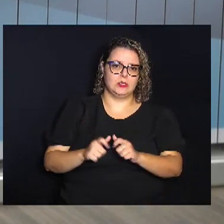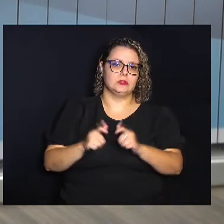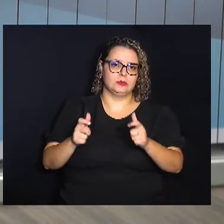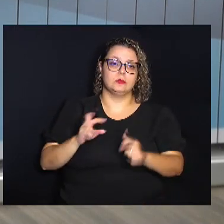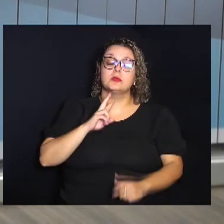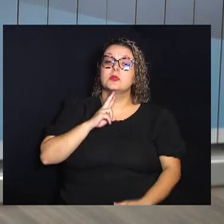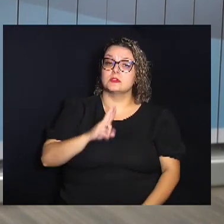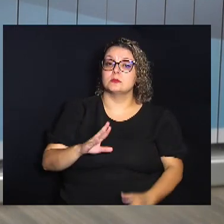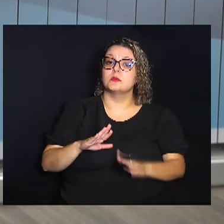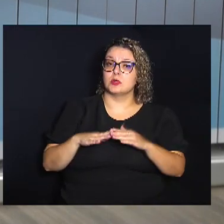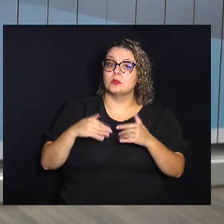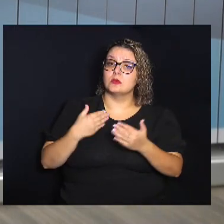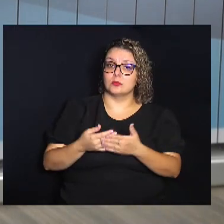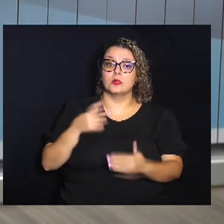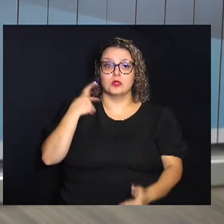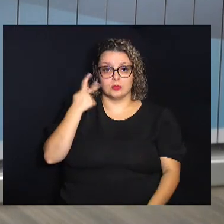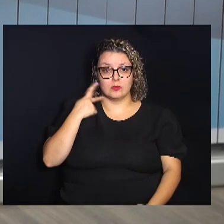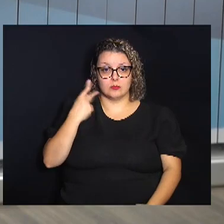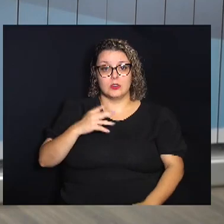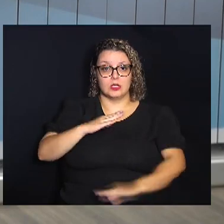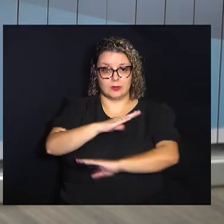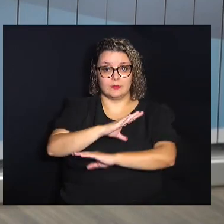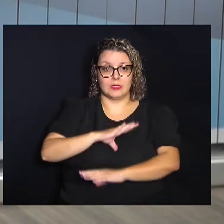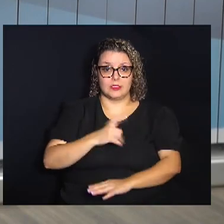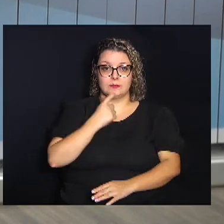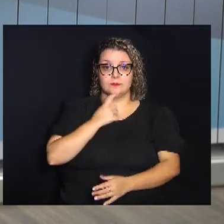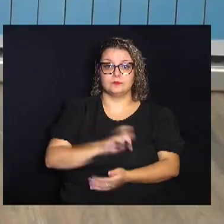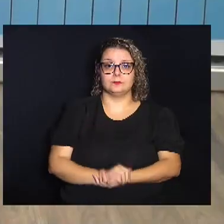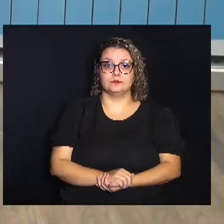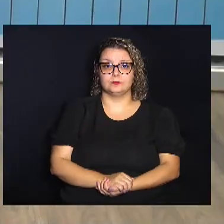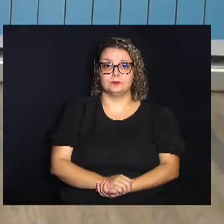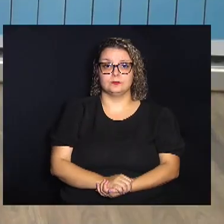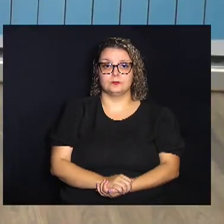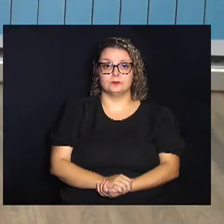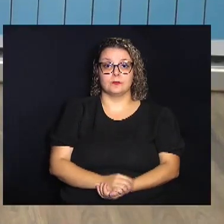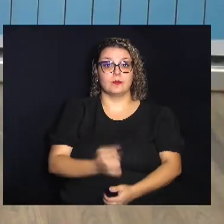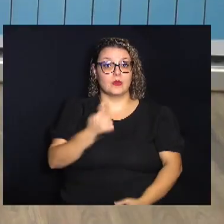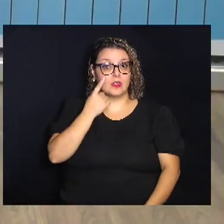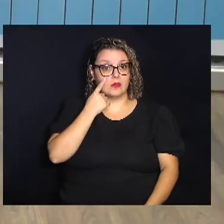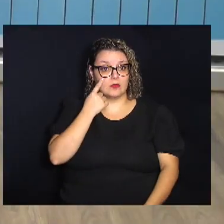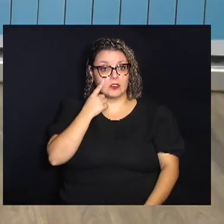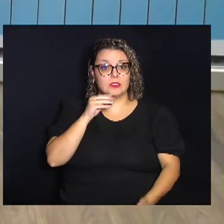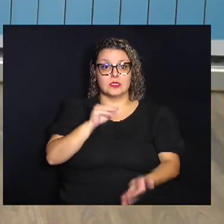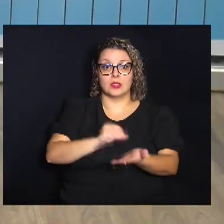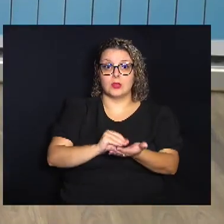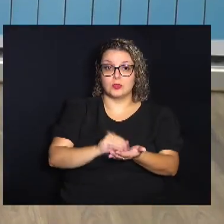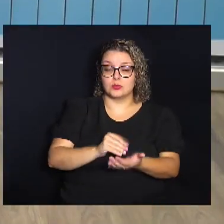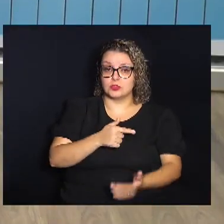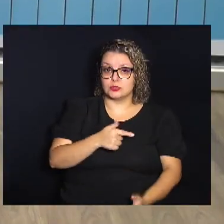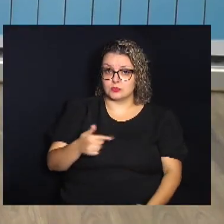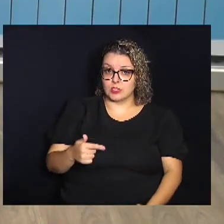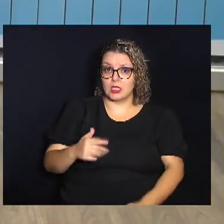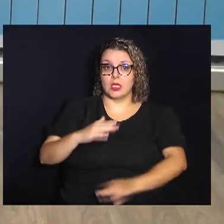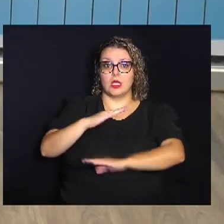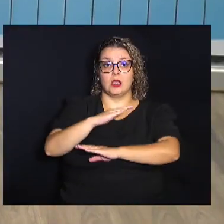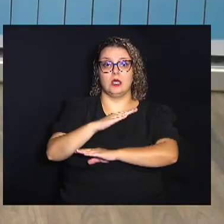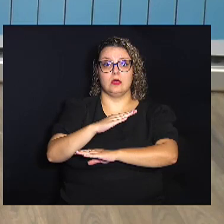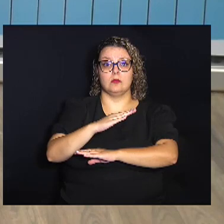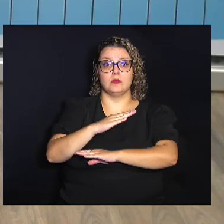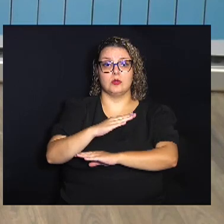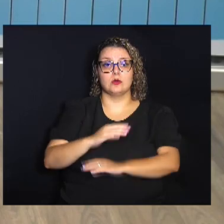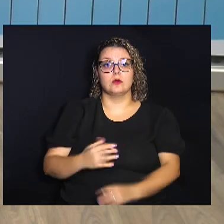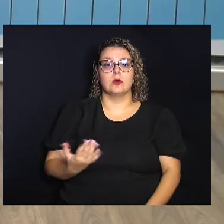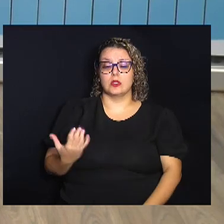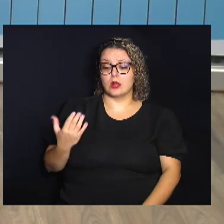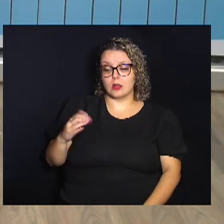os requerimentos dos vereadores da Câmara de Campinas. E olha só, na última semana, a Câmara abrigou o